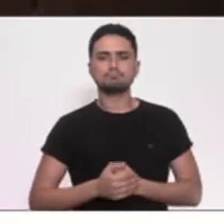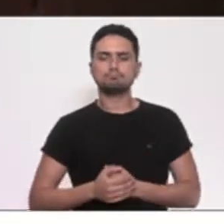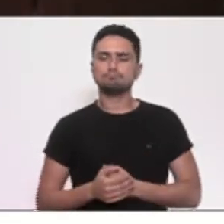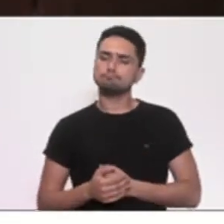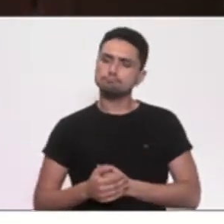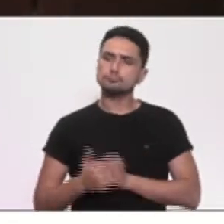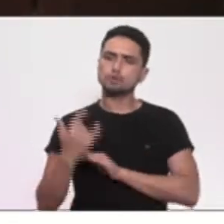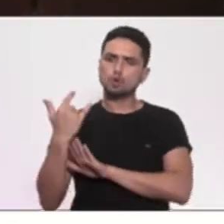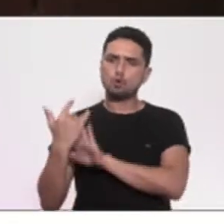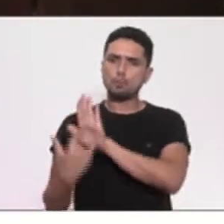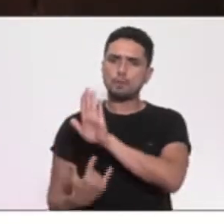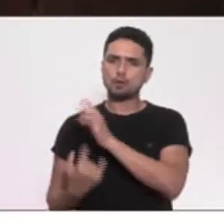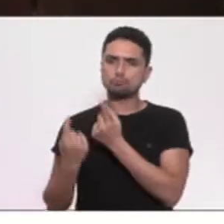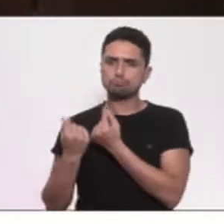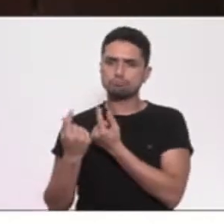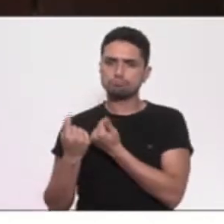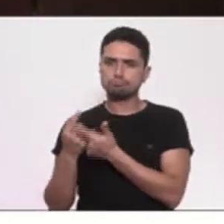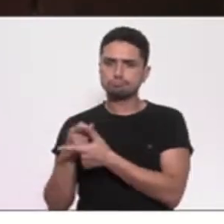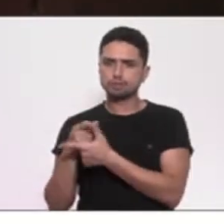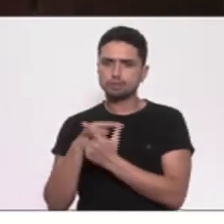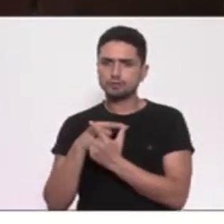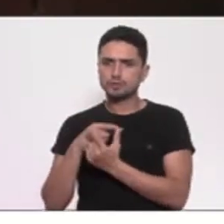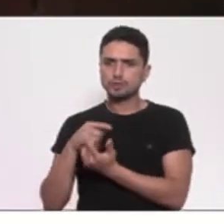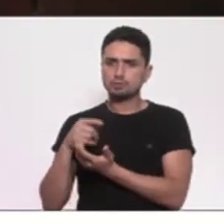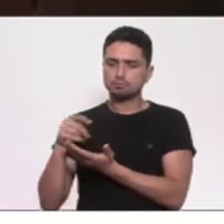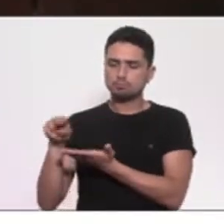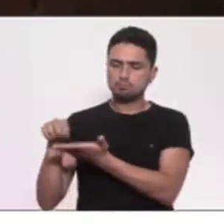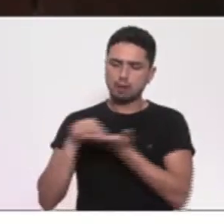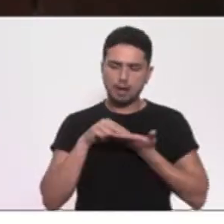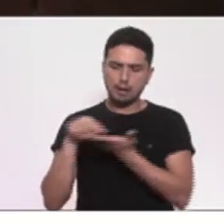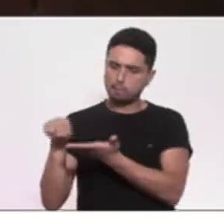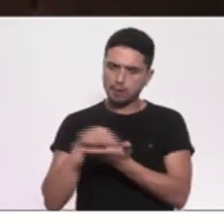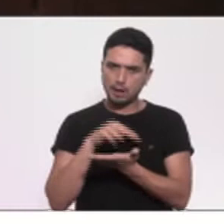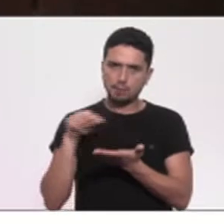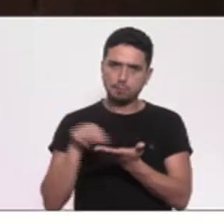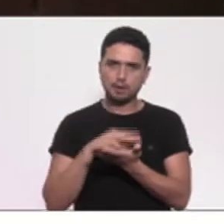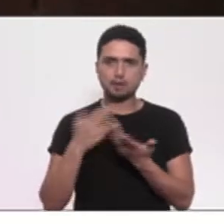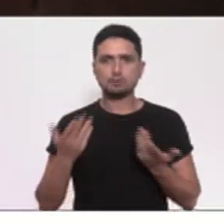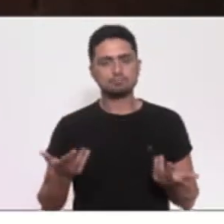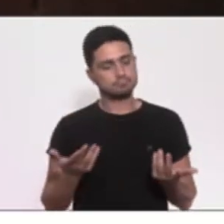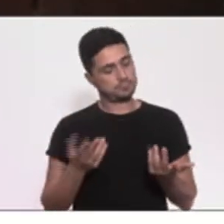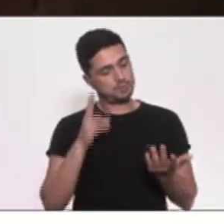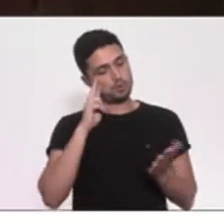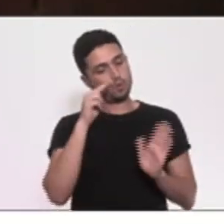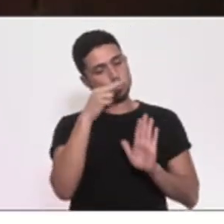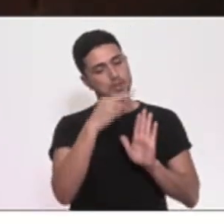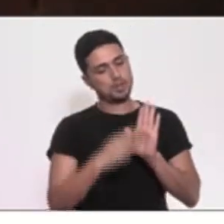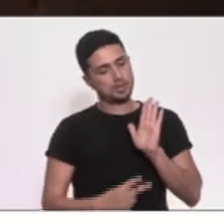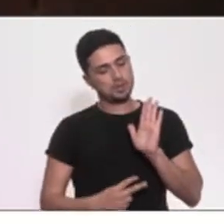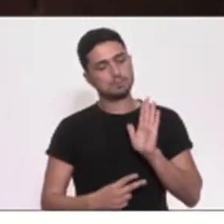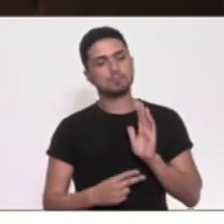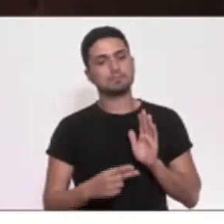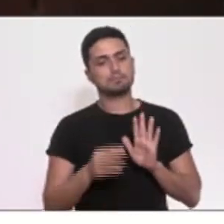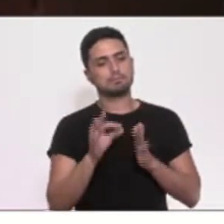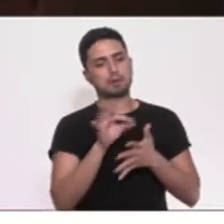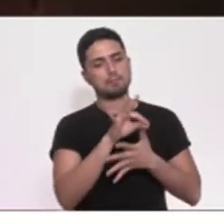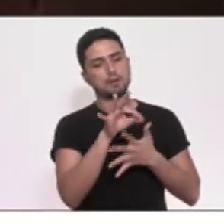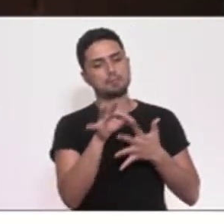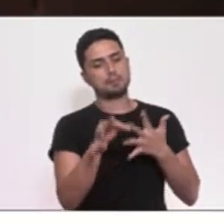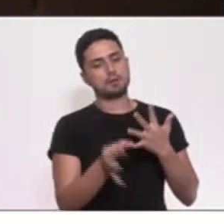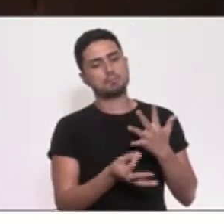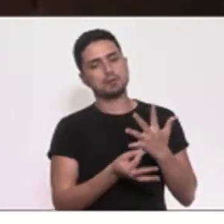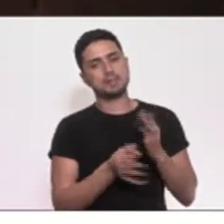contas, nós observamos ali alguns itens que foram destacados pelo parecer do Tribunal de Contas,